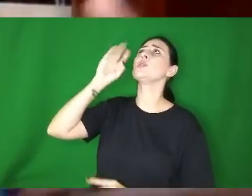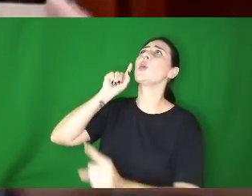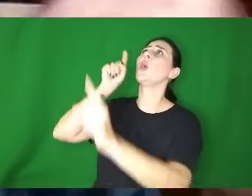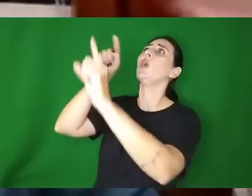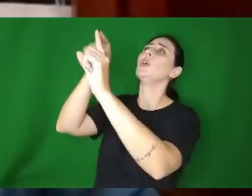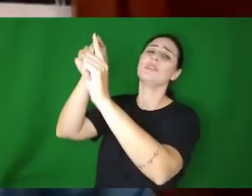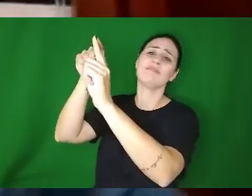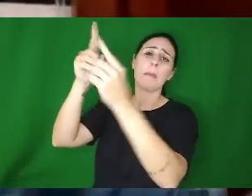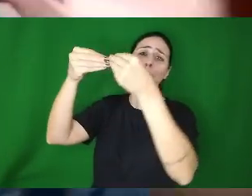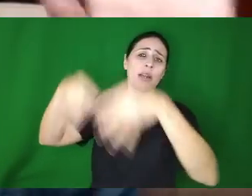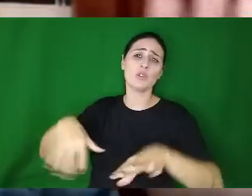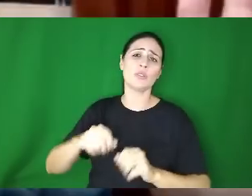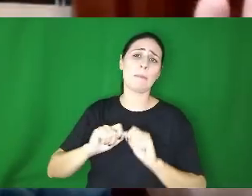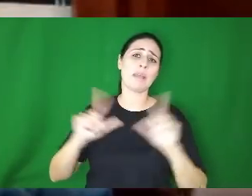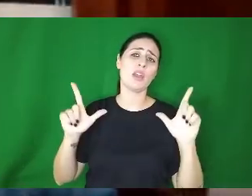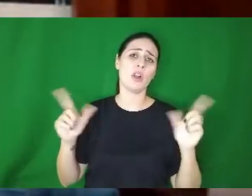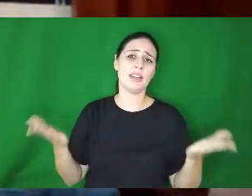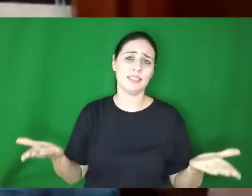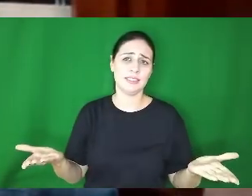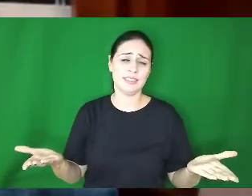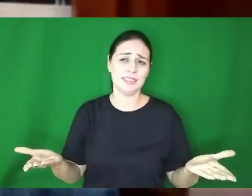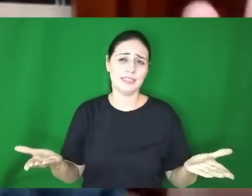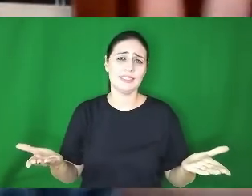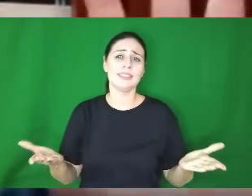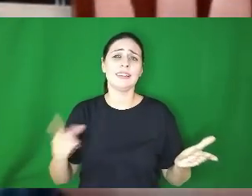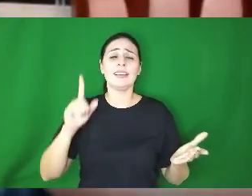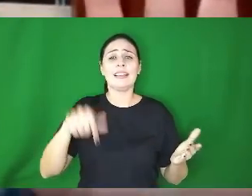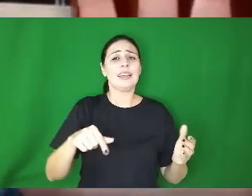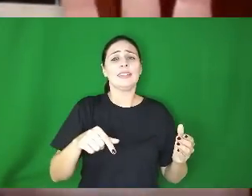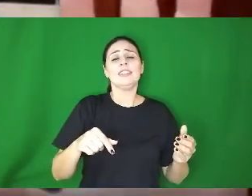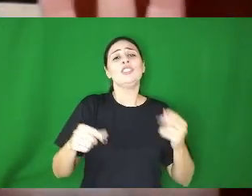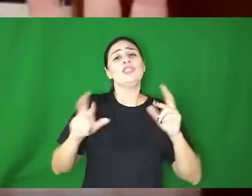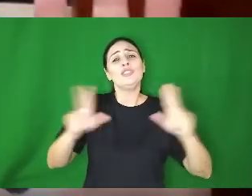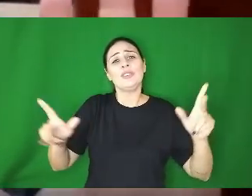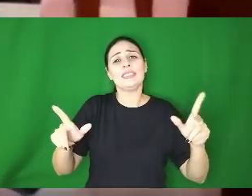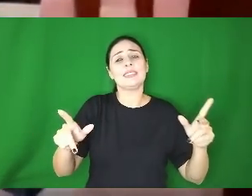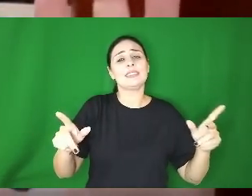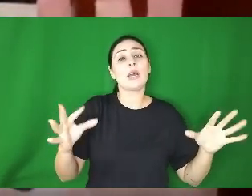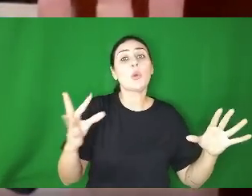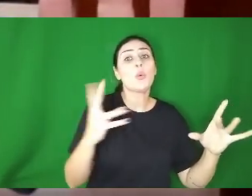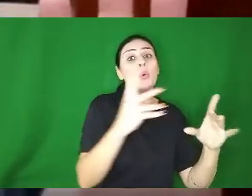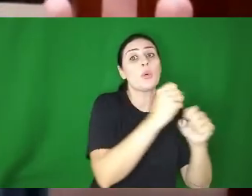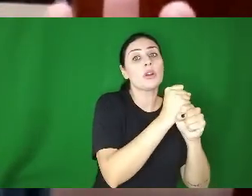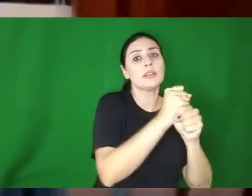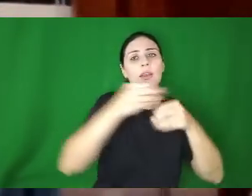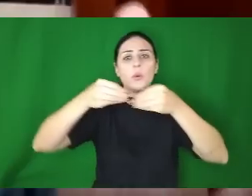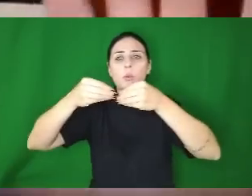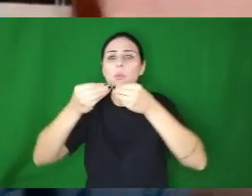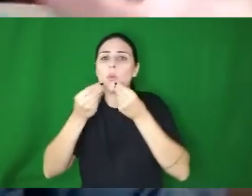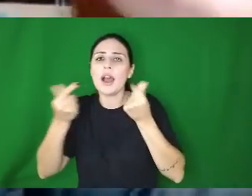são cumpridas, mas não pode mexer, sabe, assim, então parece que a gente tem uma coisa de ser meio sagrado o que